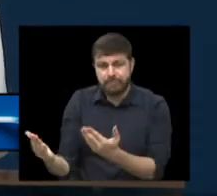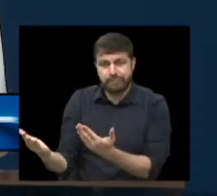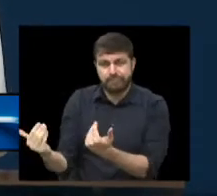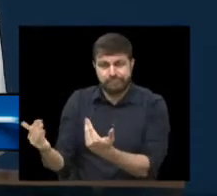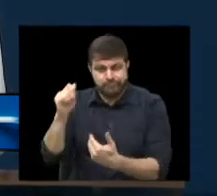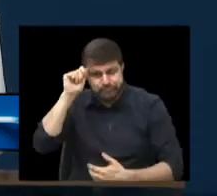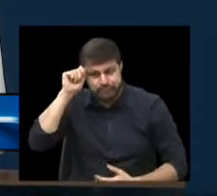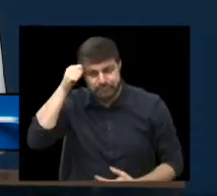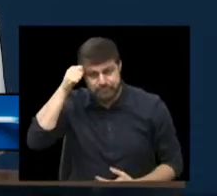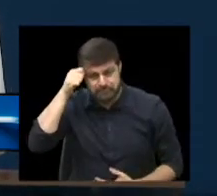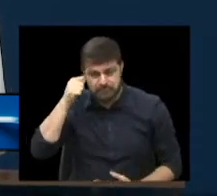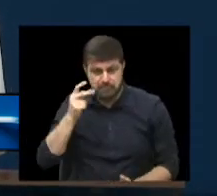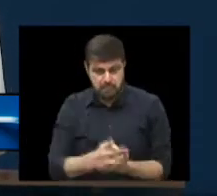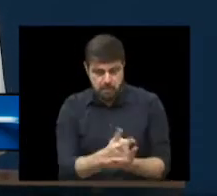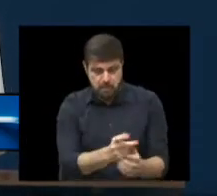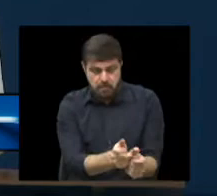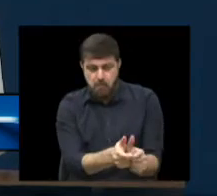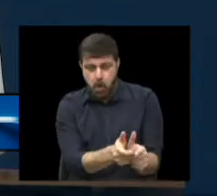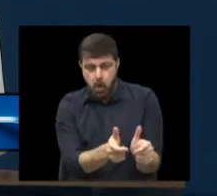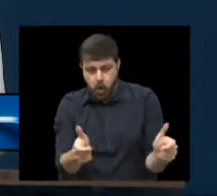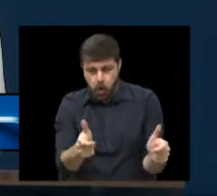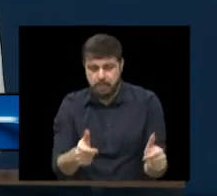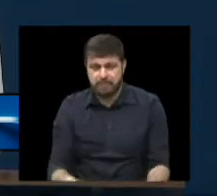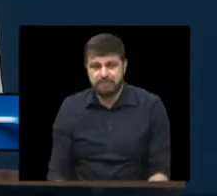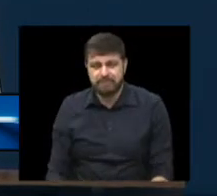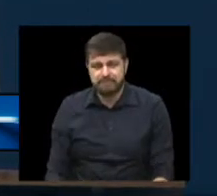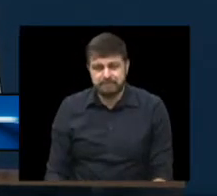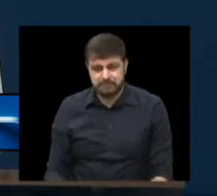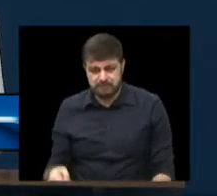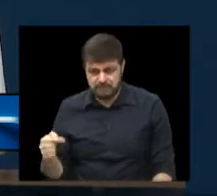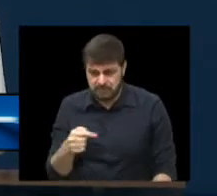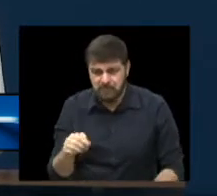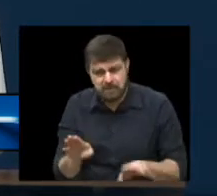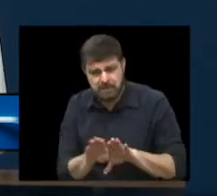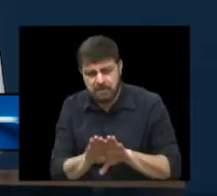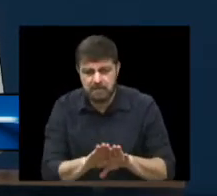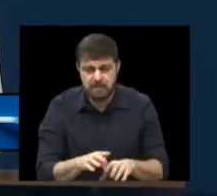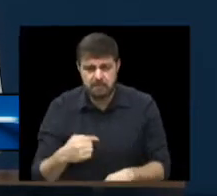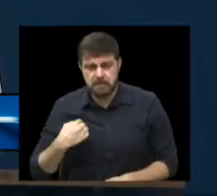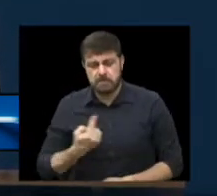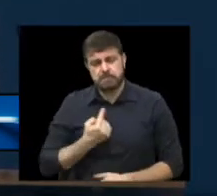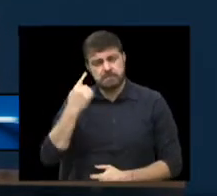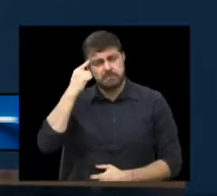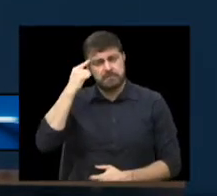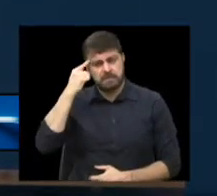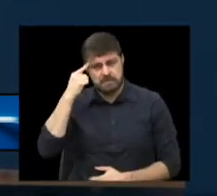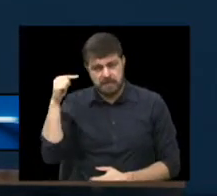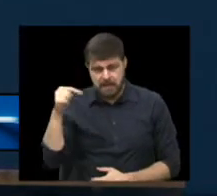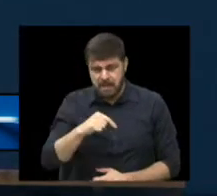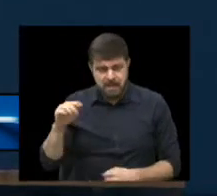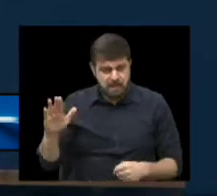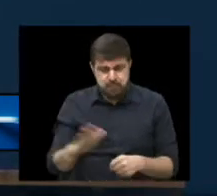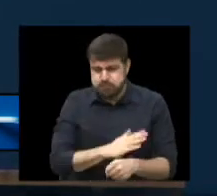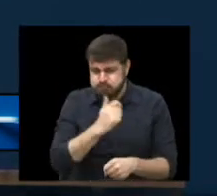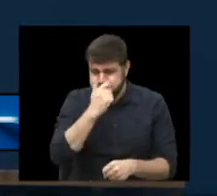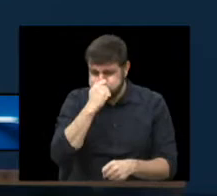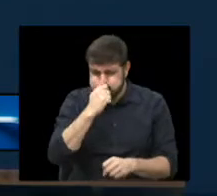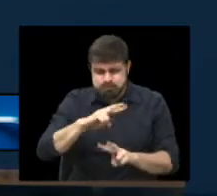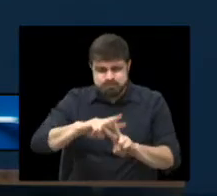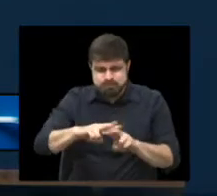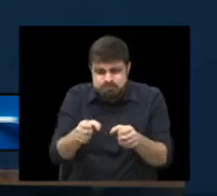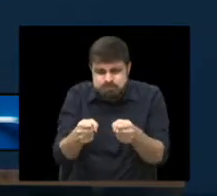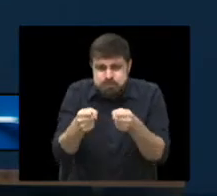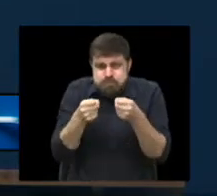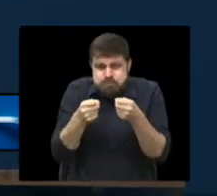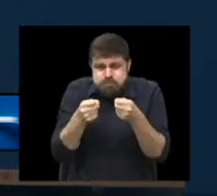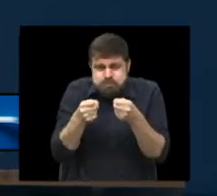esse problema do encarceramento. Isso leva, inclusive, a um processo de superlotação nos presídios.